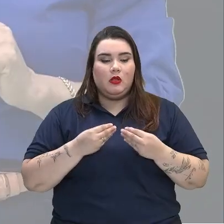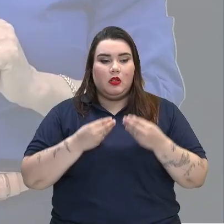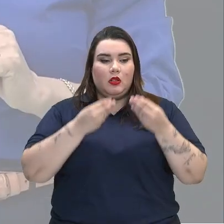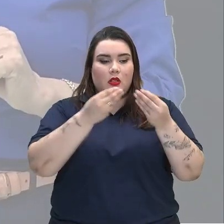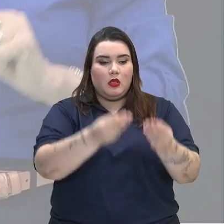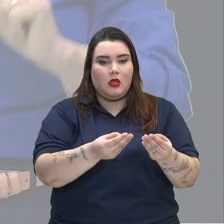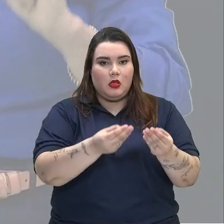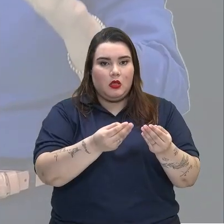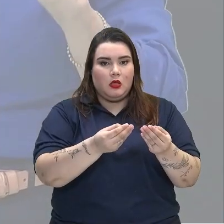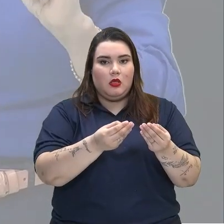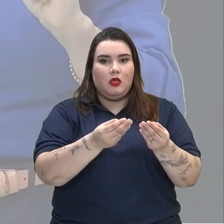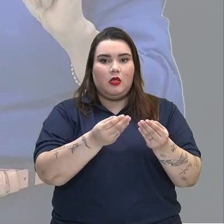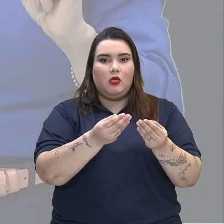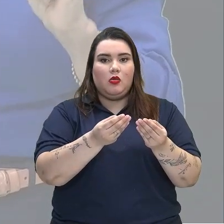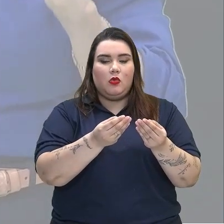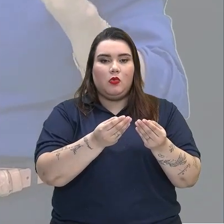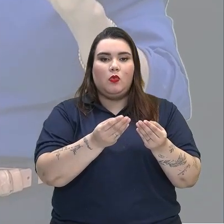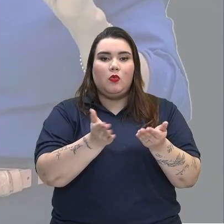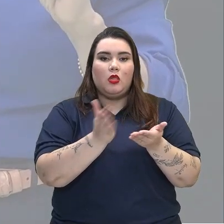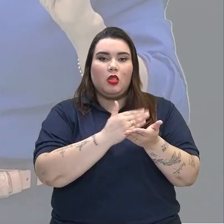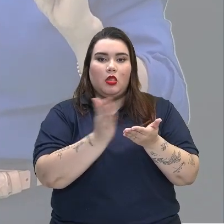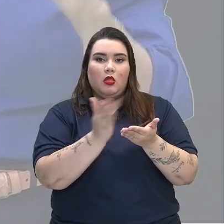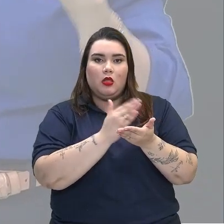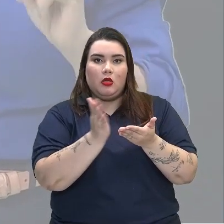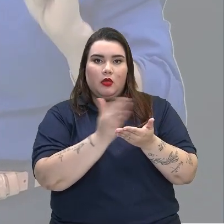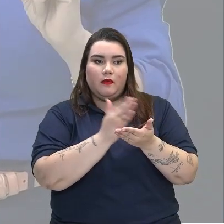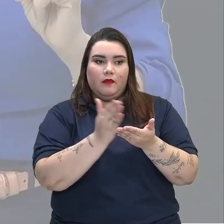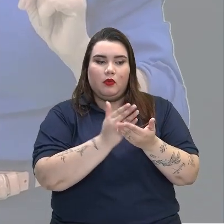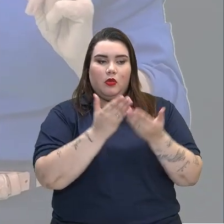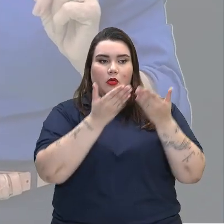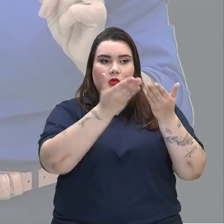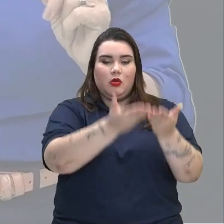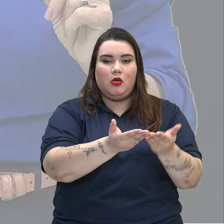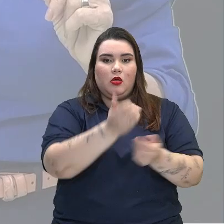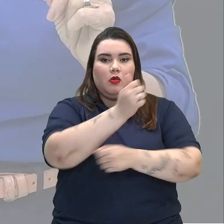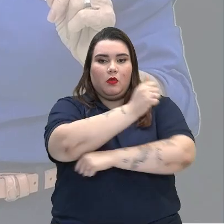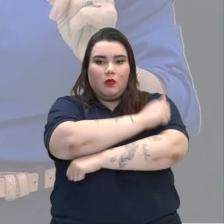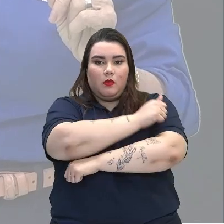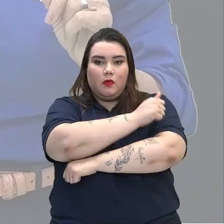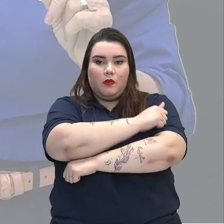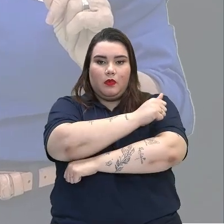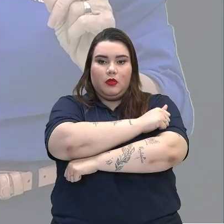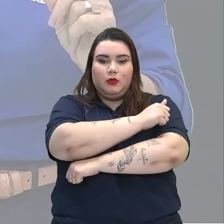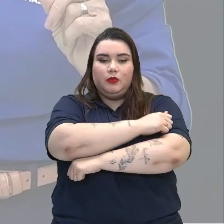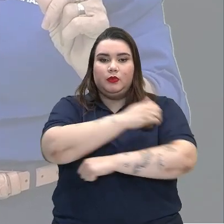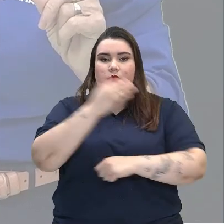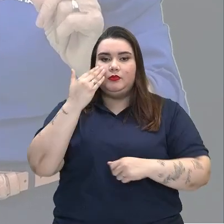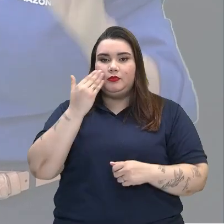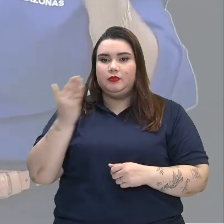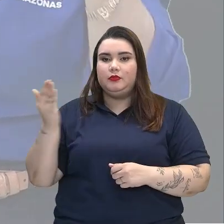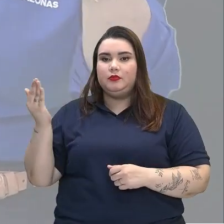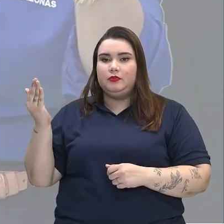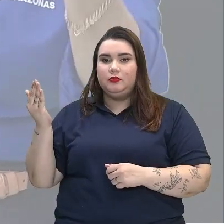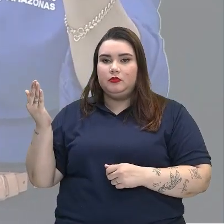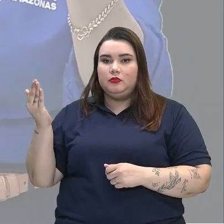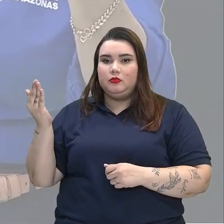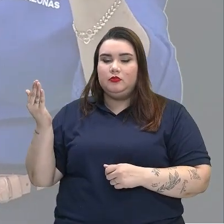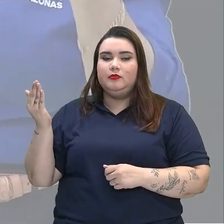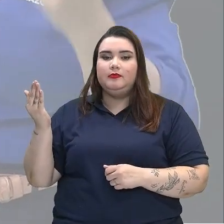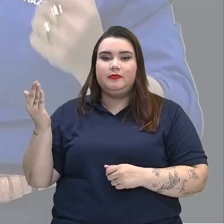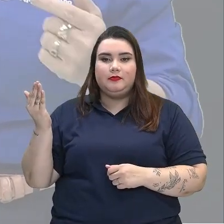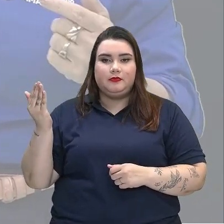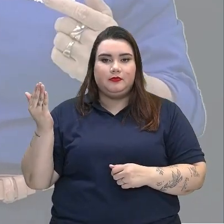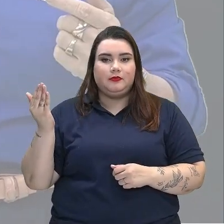Entreguei. O verbo entregar. Quem entrega, entrega alguma coisa a alguém. Entreguei o quê? O livro. A